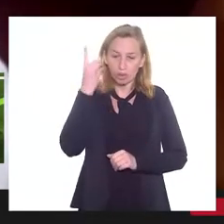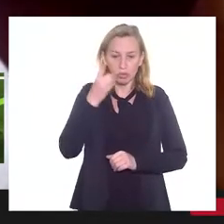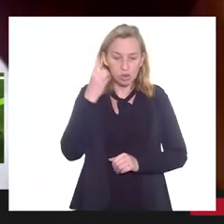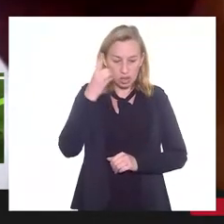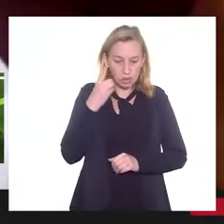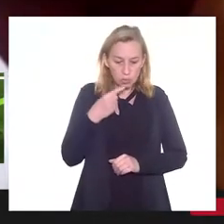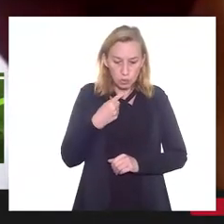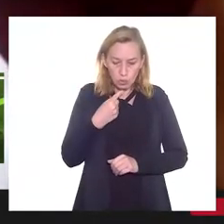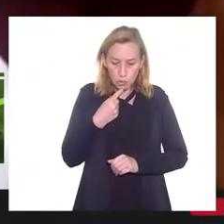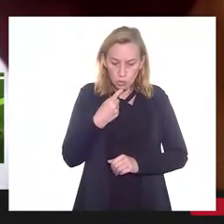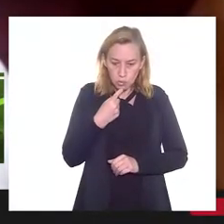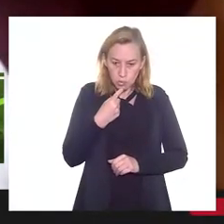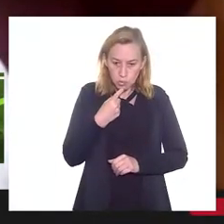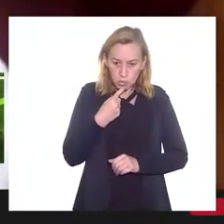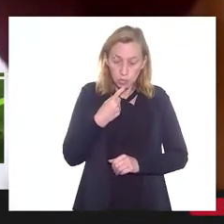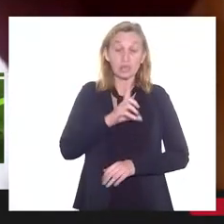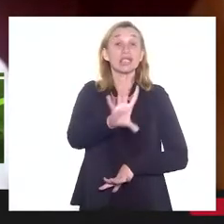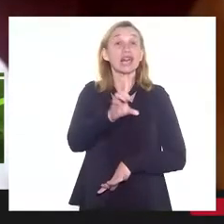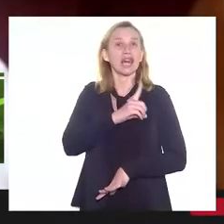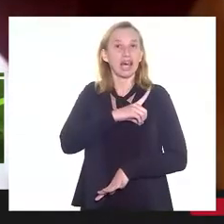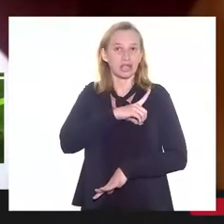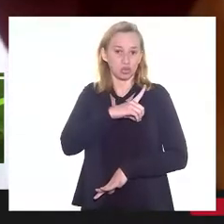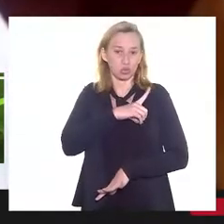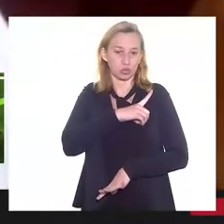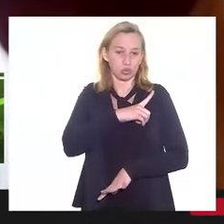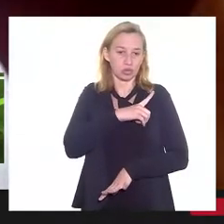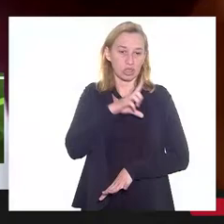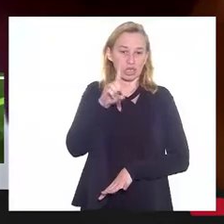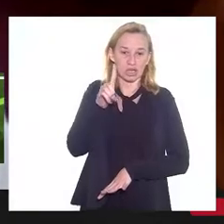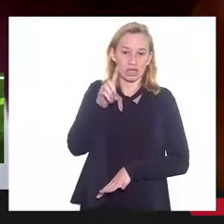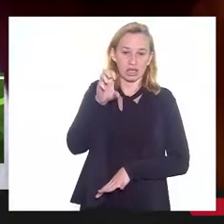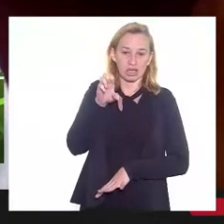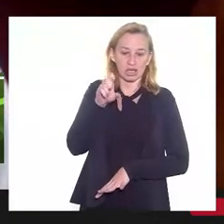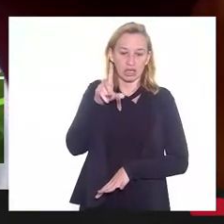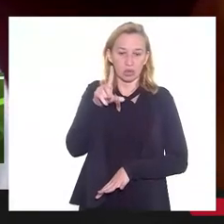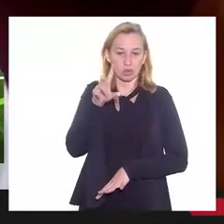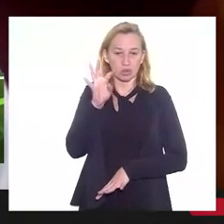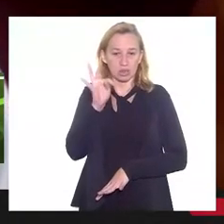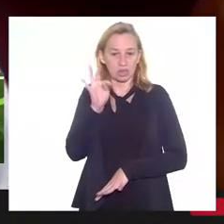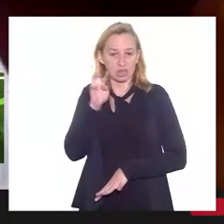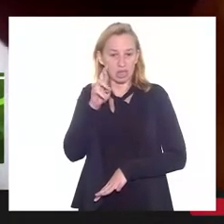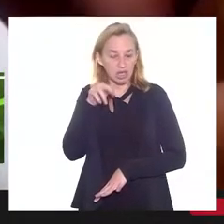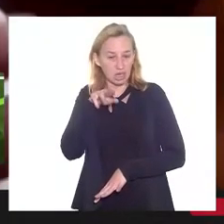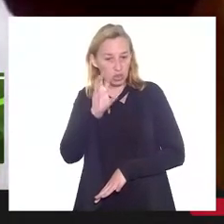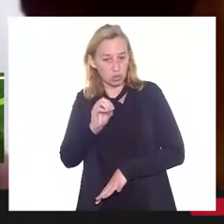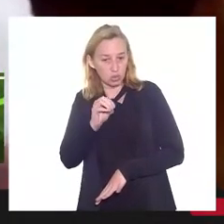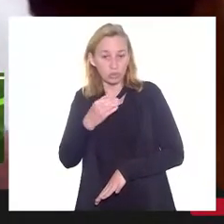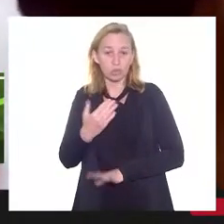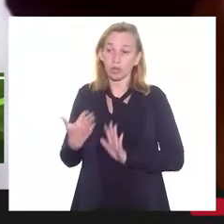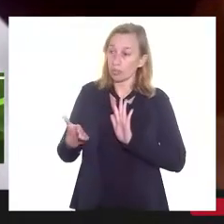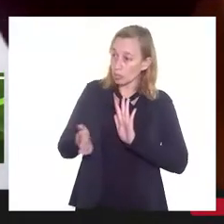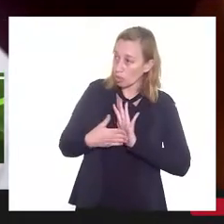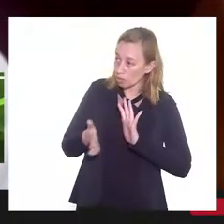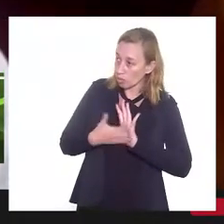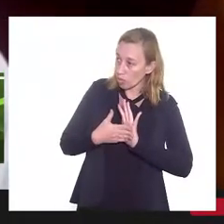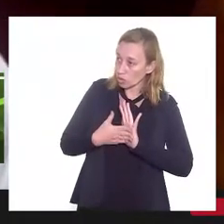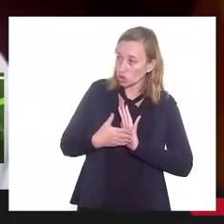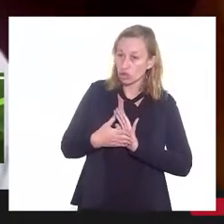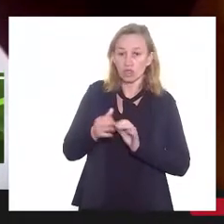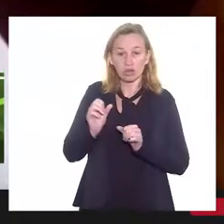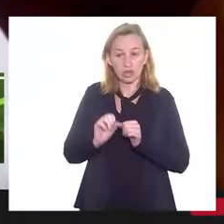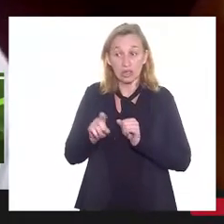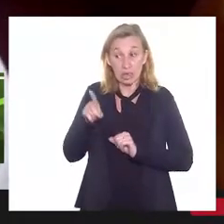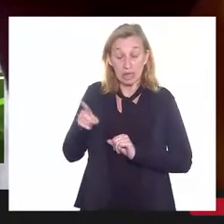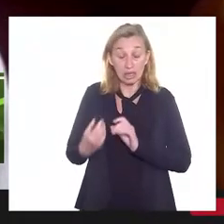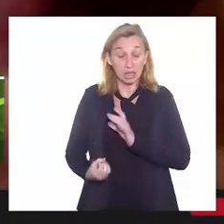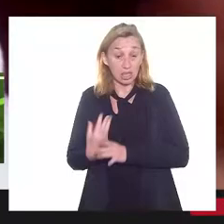deputado o delegado Beltrame e propus que ele